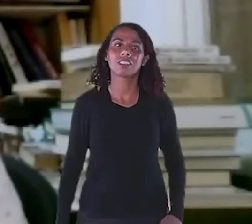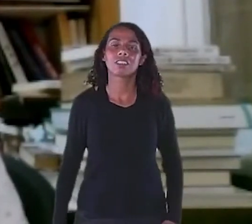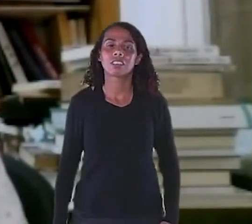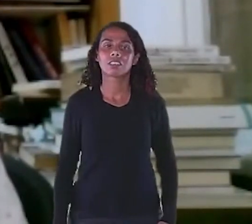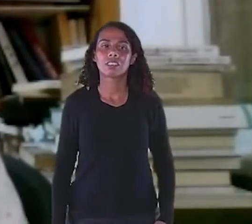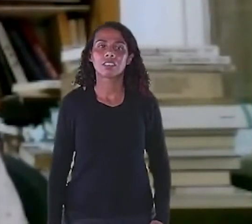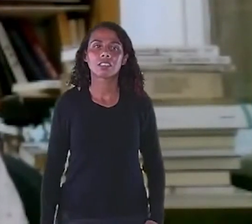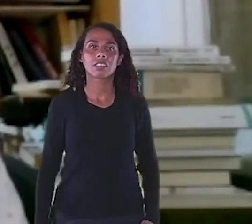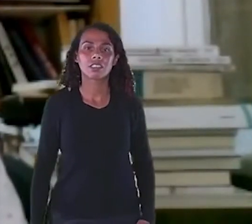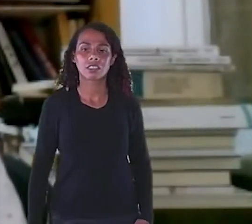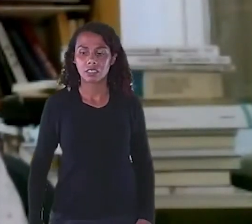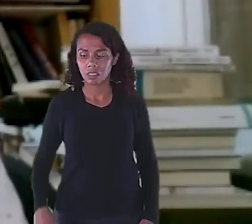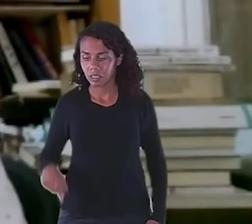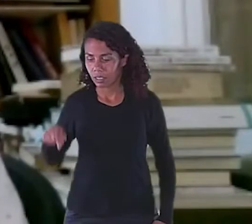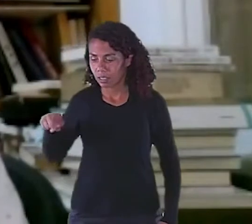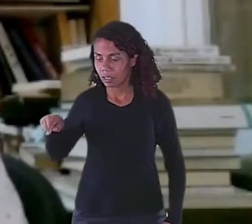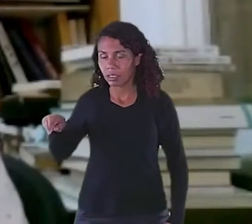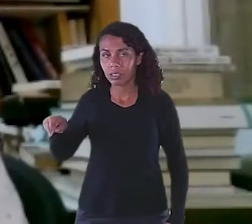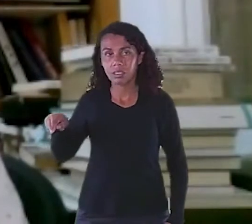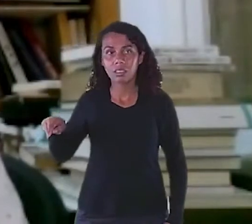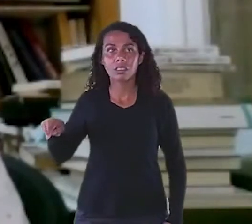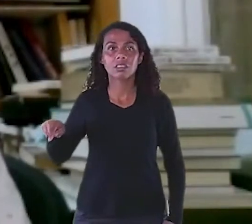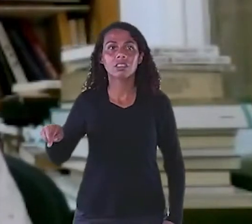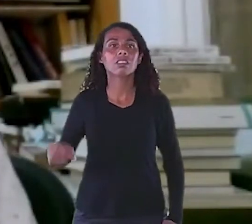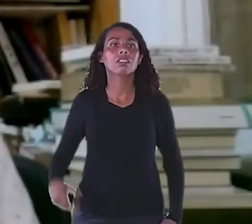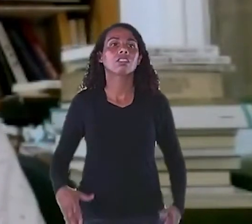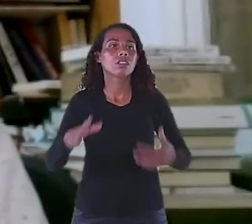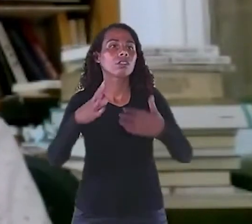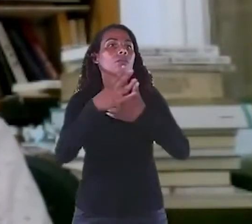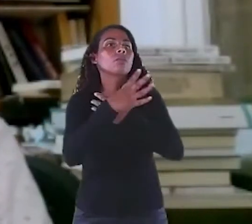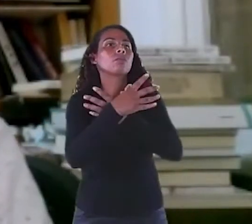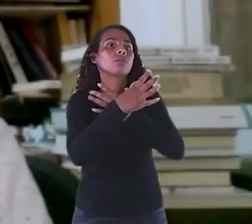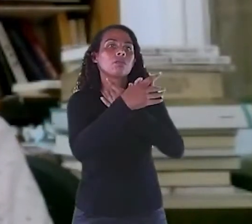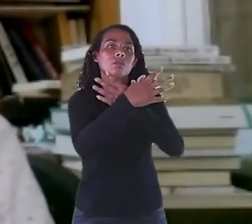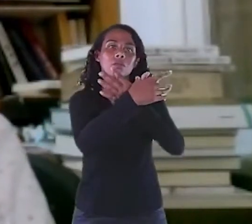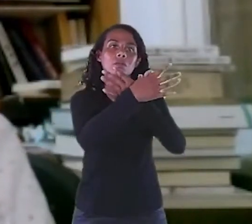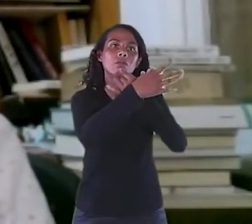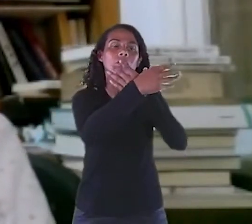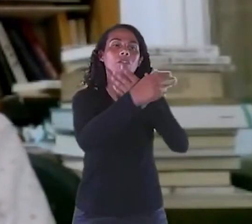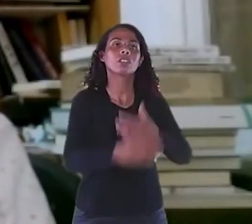Cuidando de borboleta, meu pai cuidando de borboleta, achava isso assim, o máximo,